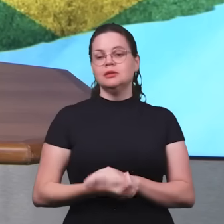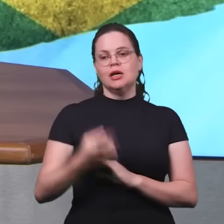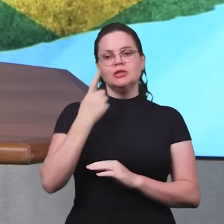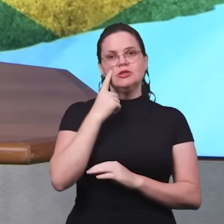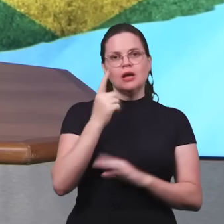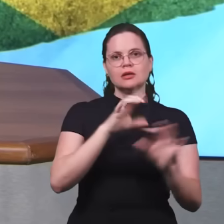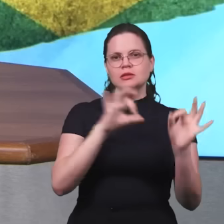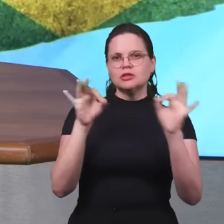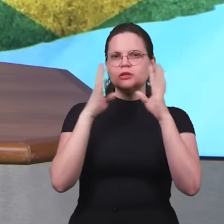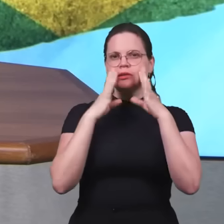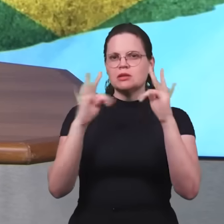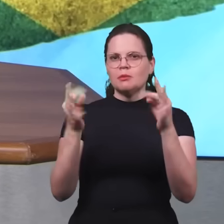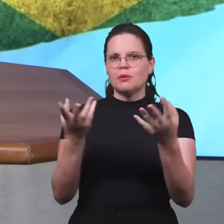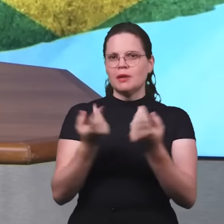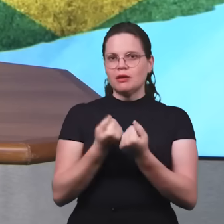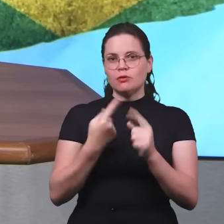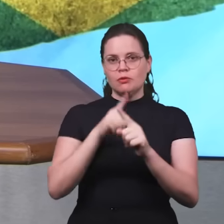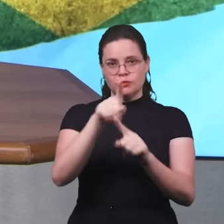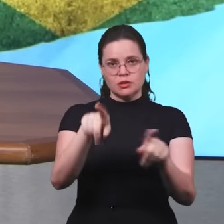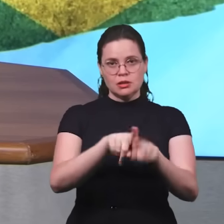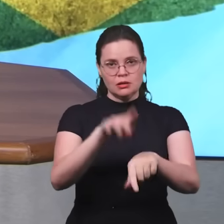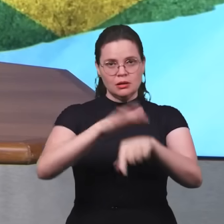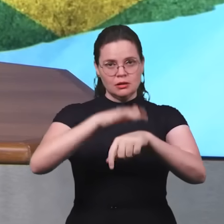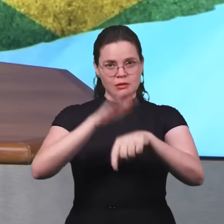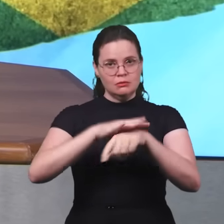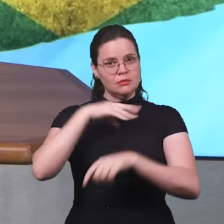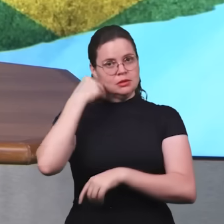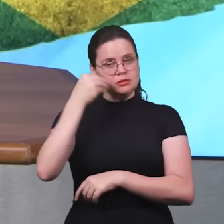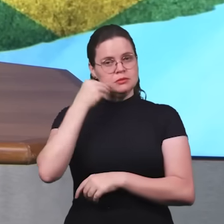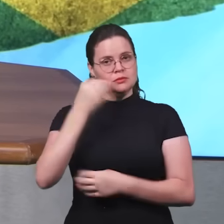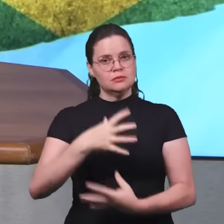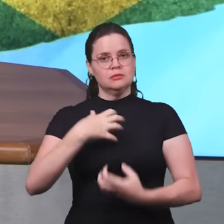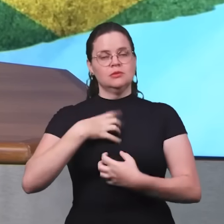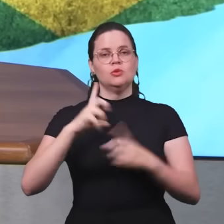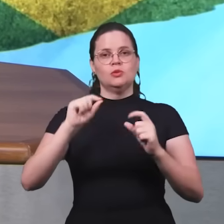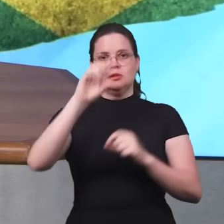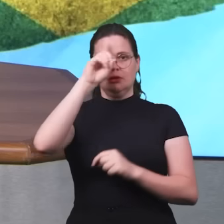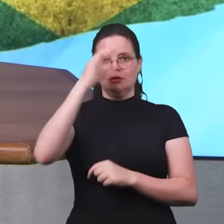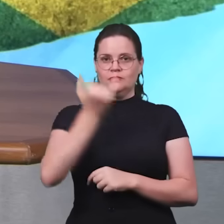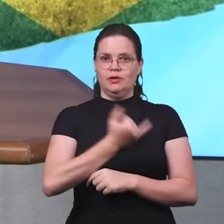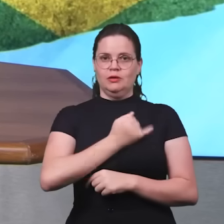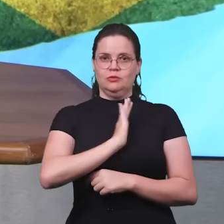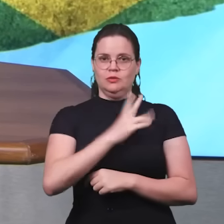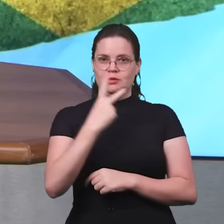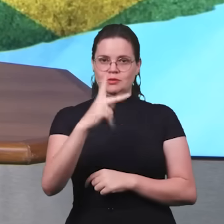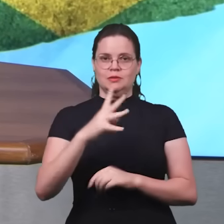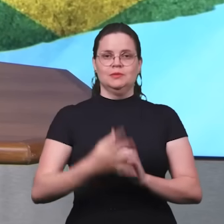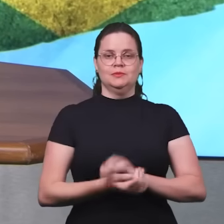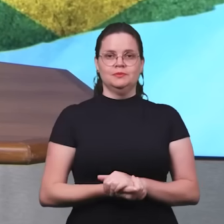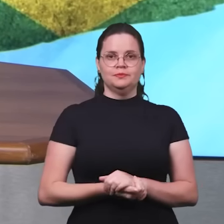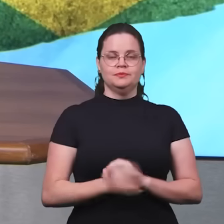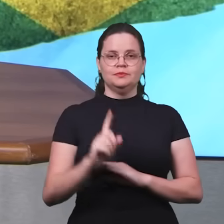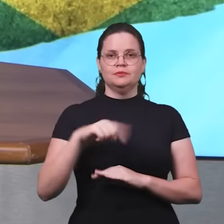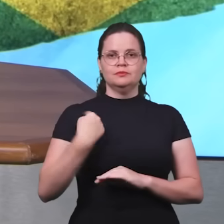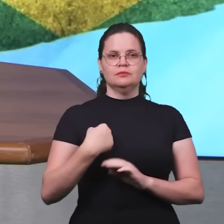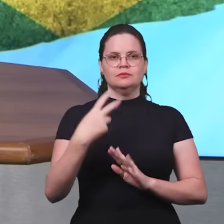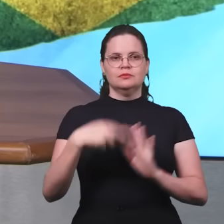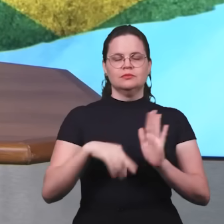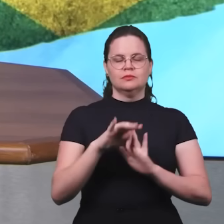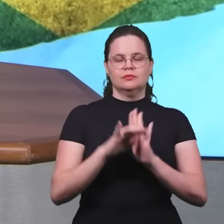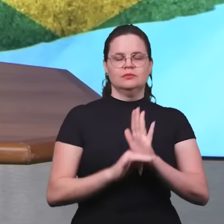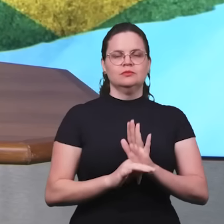testemunhos maravilhosos, de Deus falando e a bênção de Deus se cumprindo em seu coração. O nosso texto